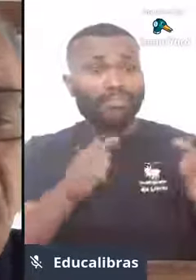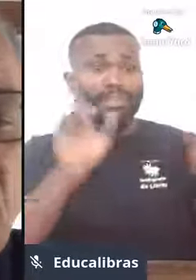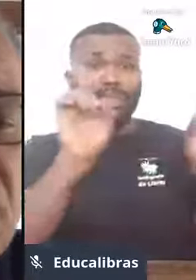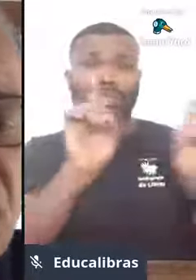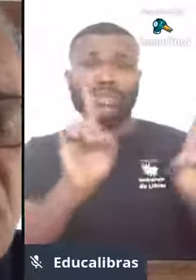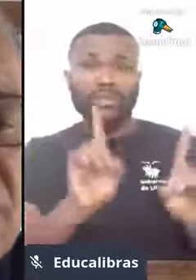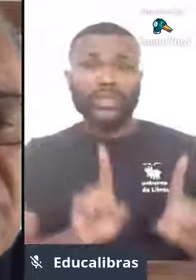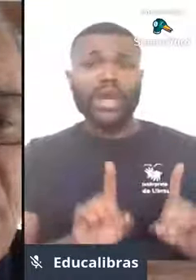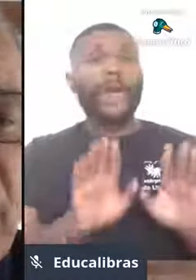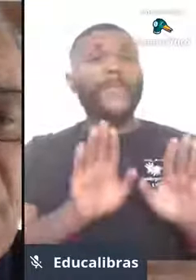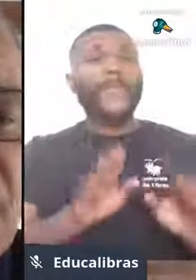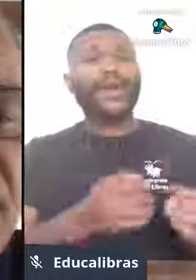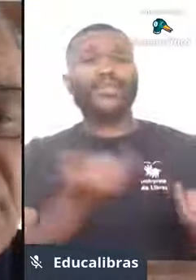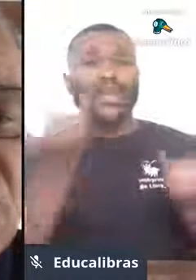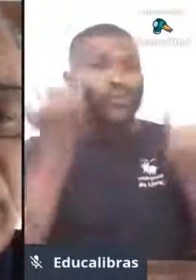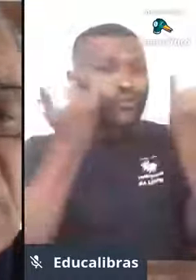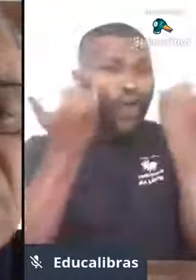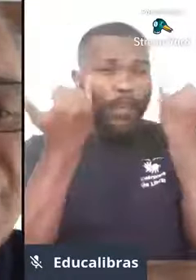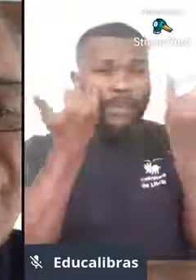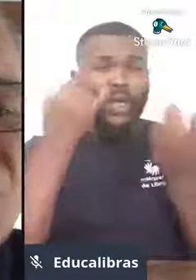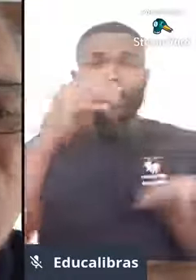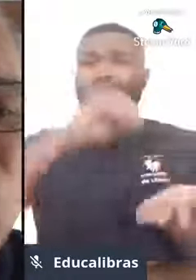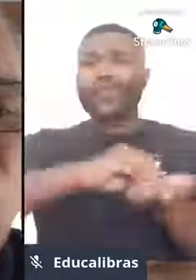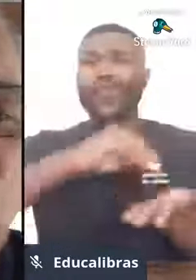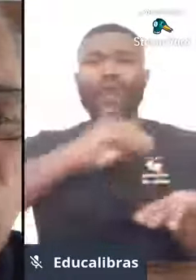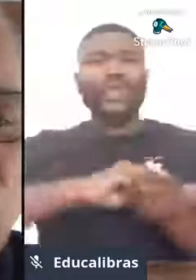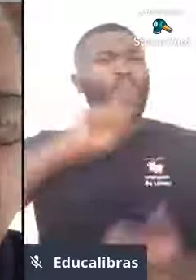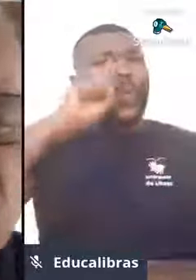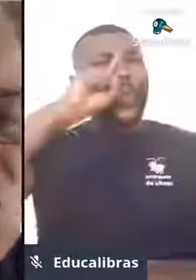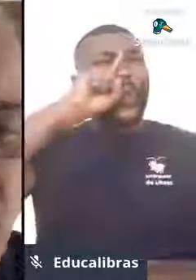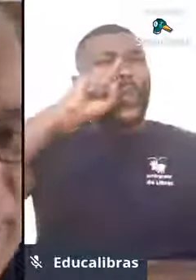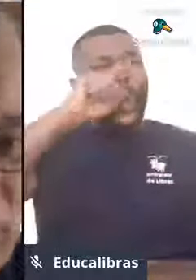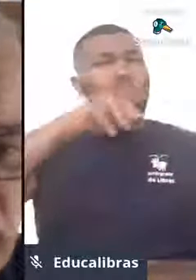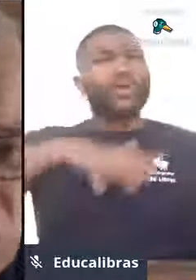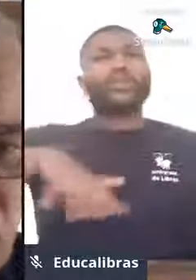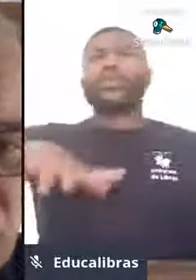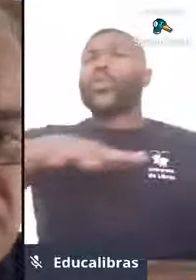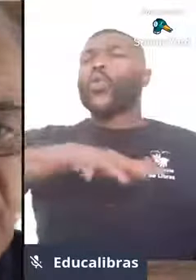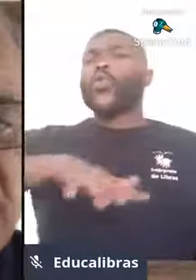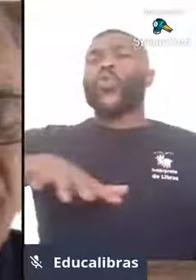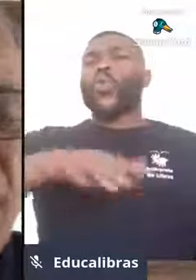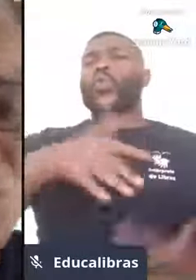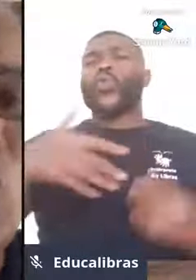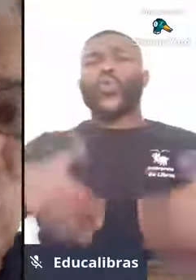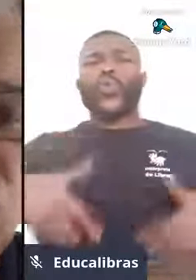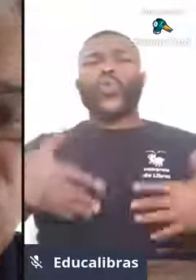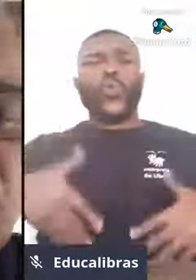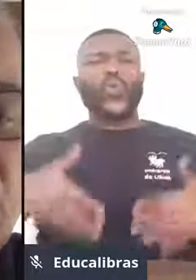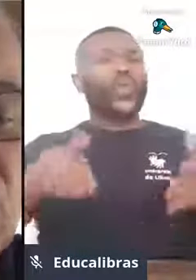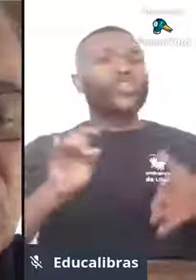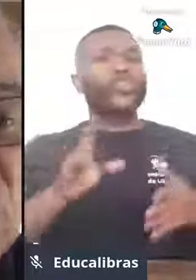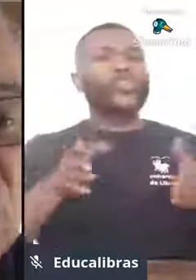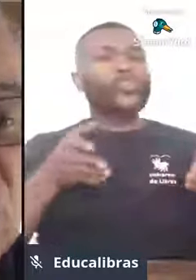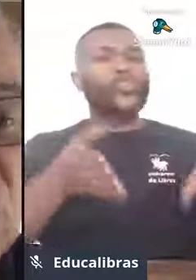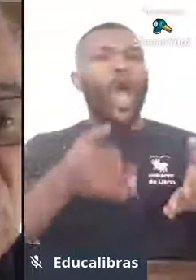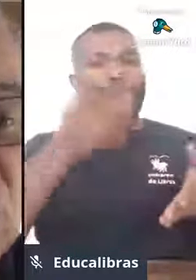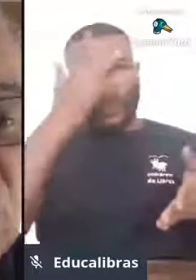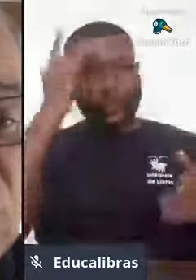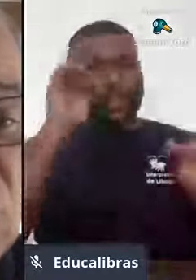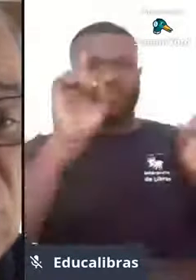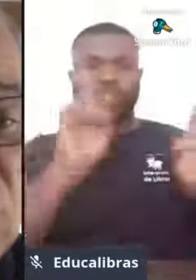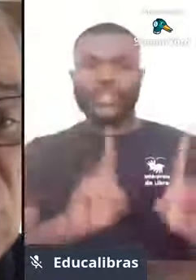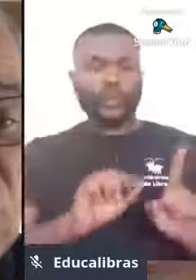a falta de informação era um agravante para a sociedade como um todo, não é só para a pessoa com deficiência, é para todos, as pessoas com deficiência,